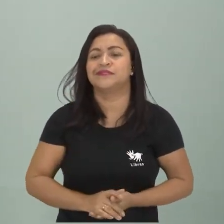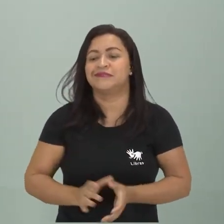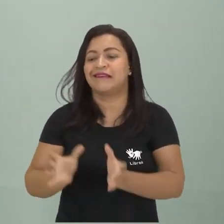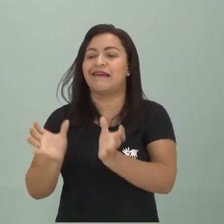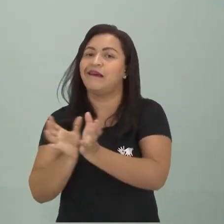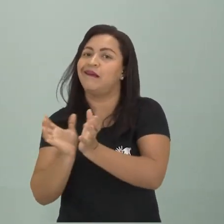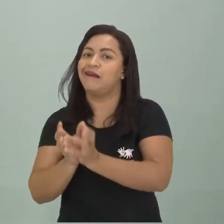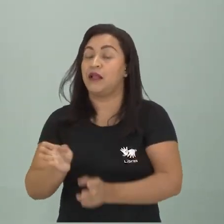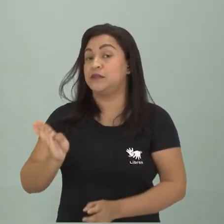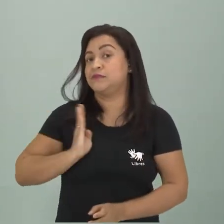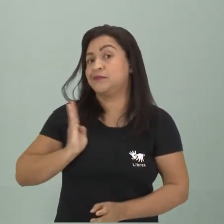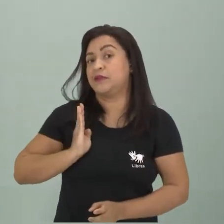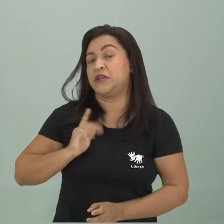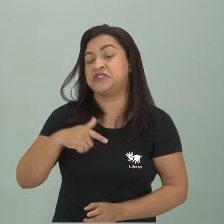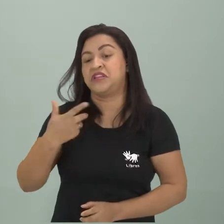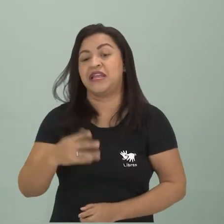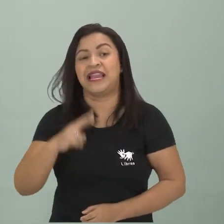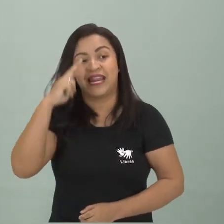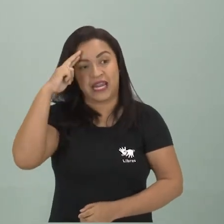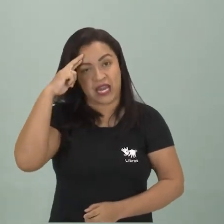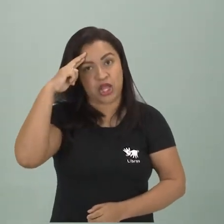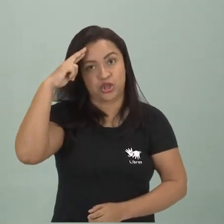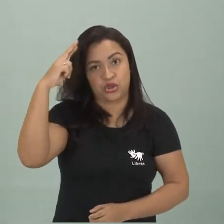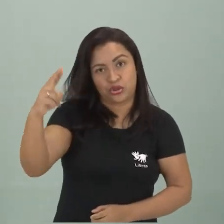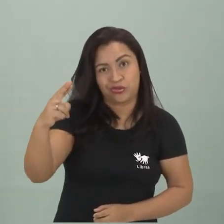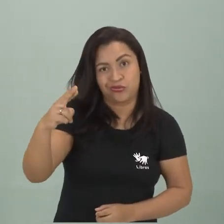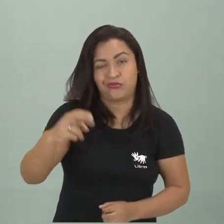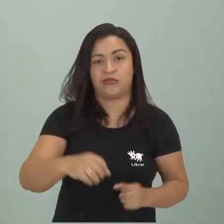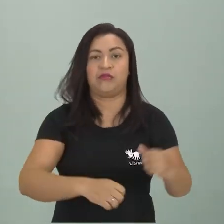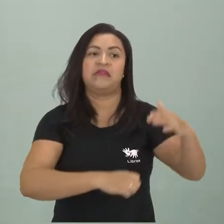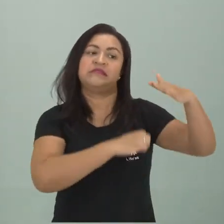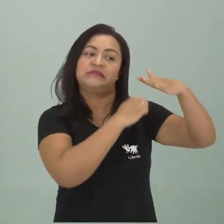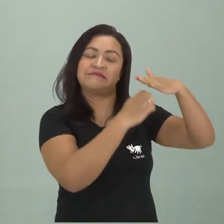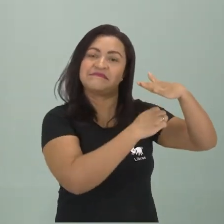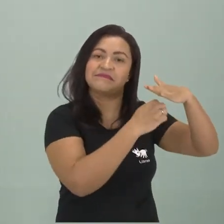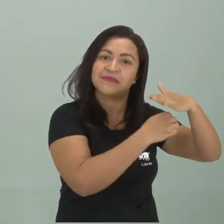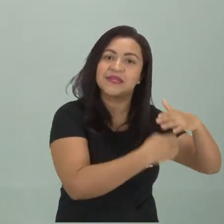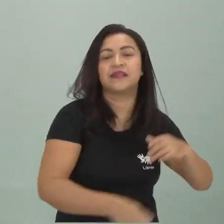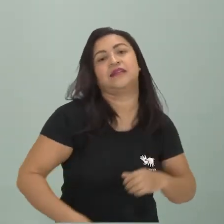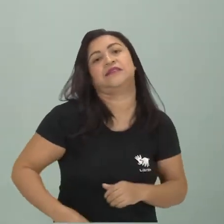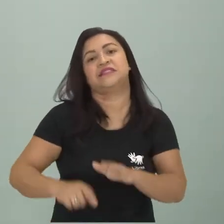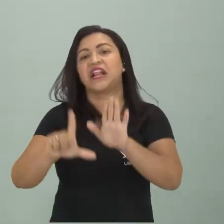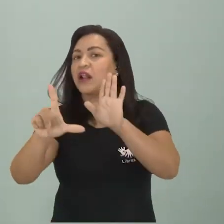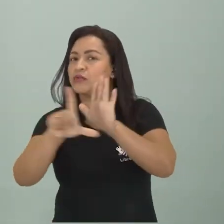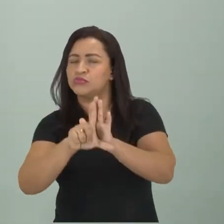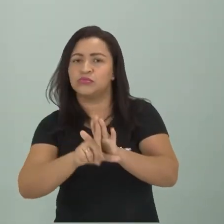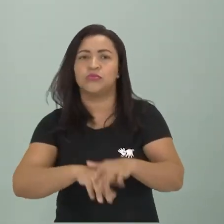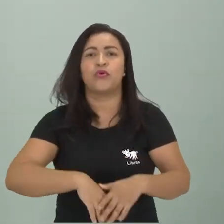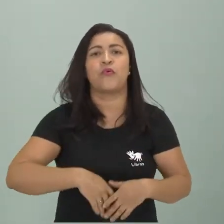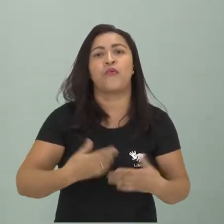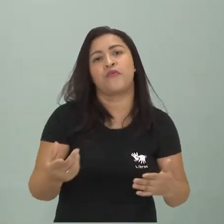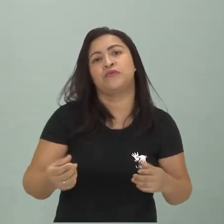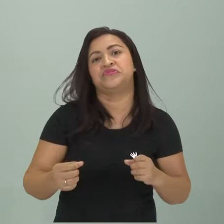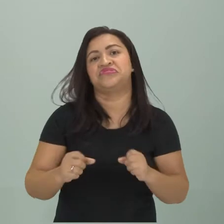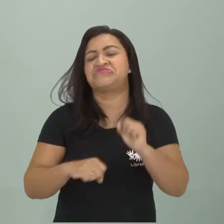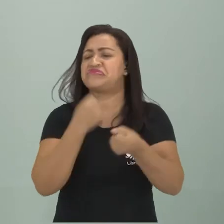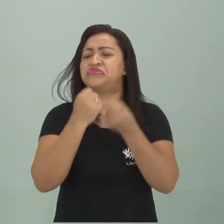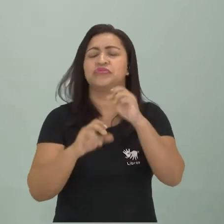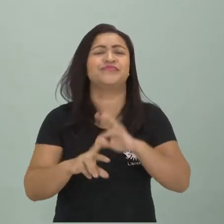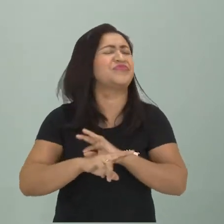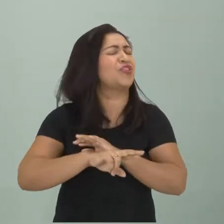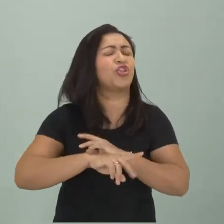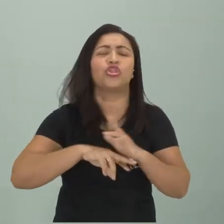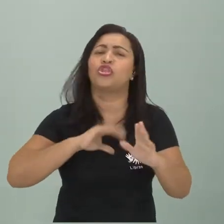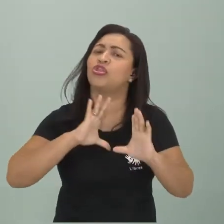do comércio, ela é dona da tecnologia, ela é dona da fábrica, ela é dona da indústria, ou seja, ela é dona